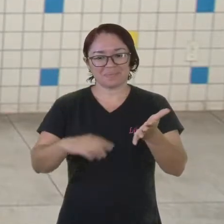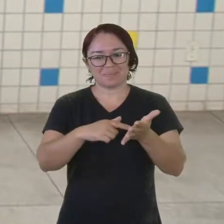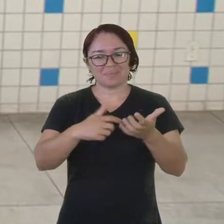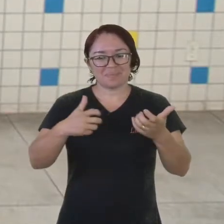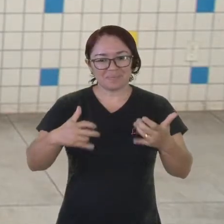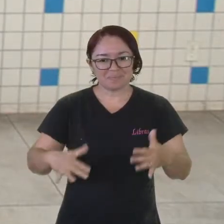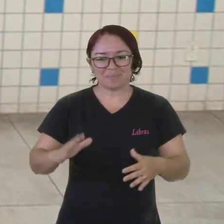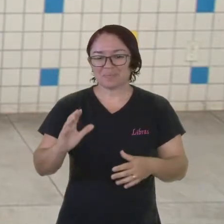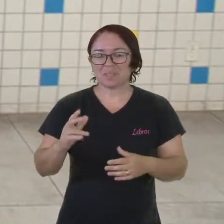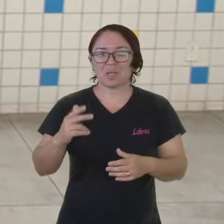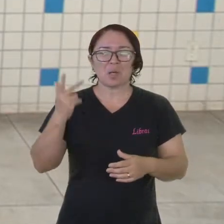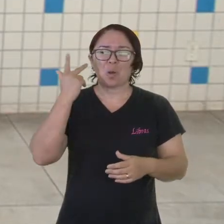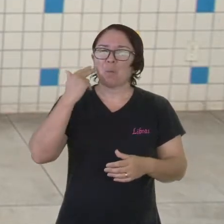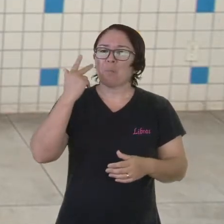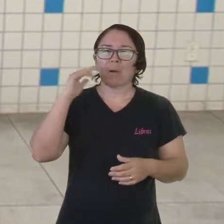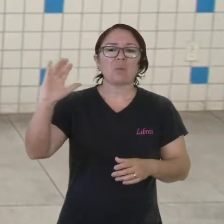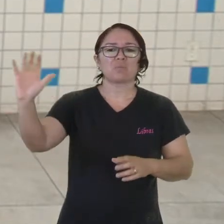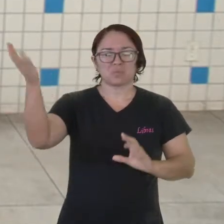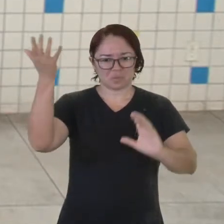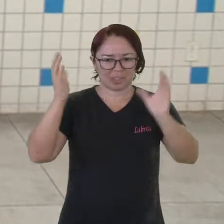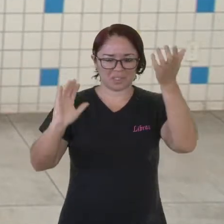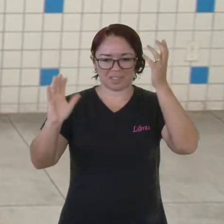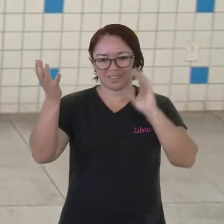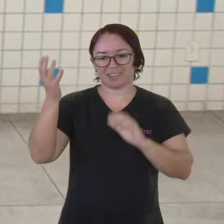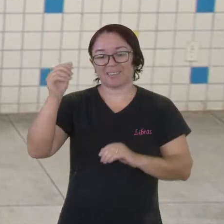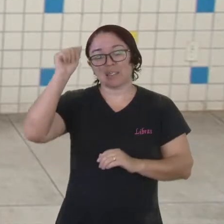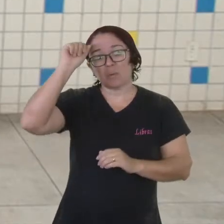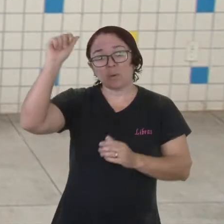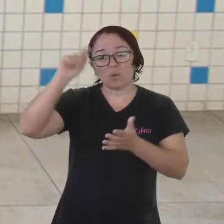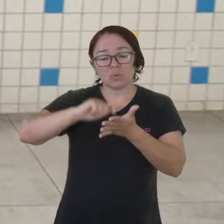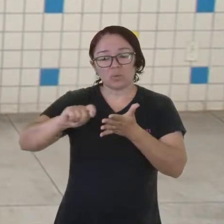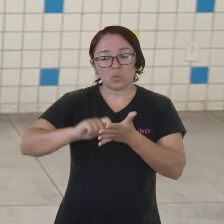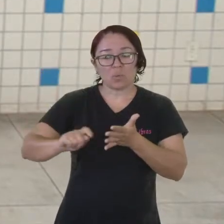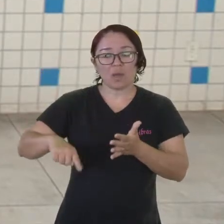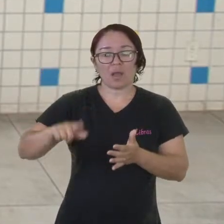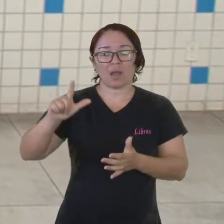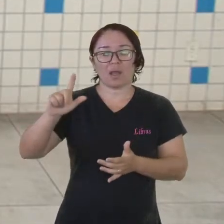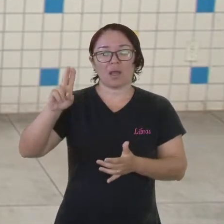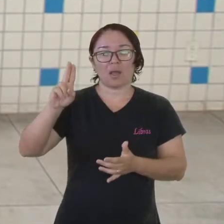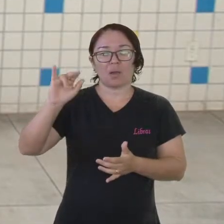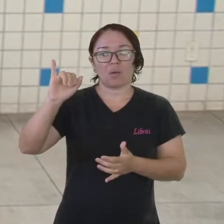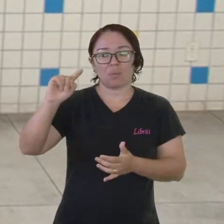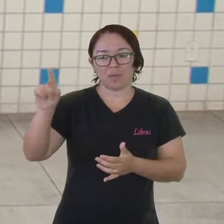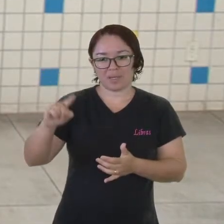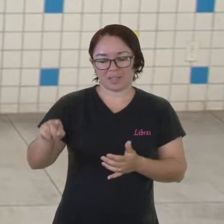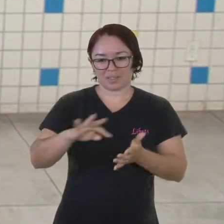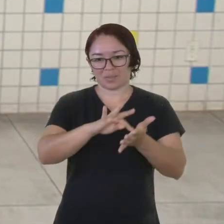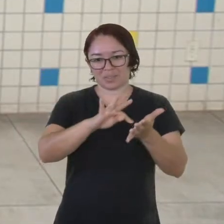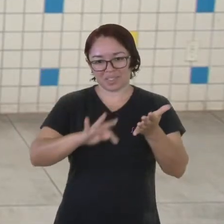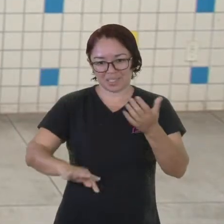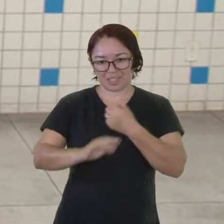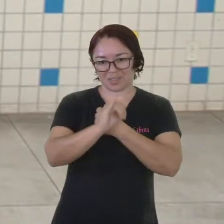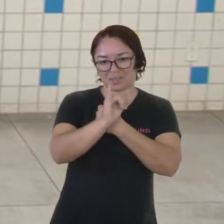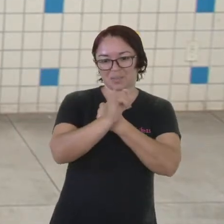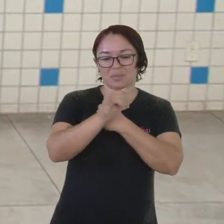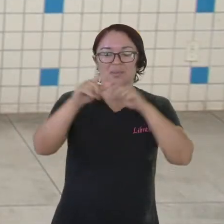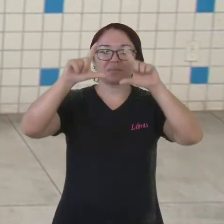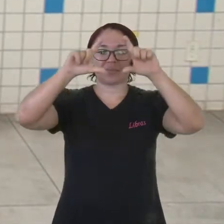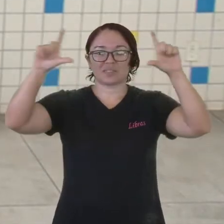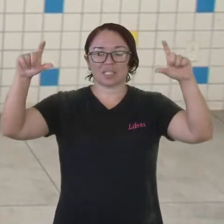O autor é Luiz Fernando Veríssimo. O nome dessa crônica é Pneu Furado. Como nós